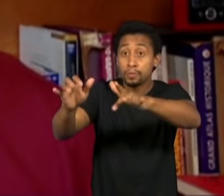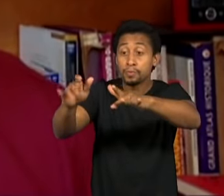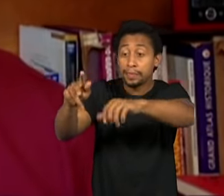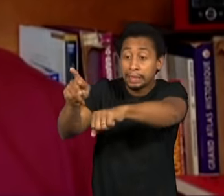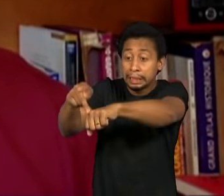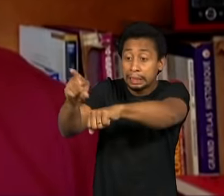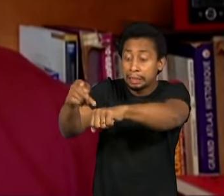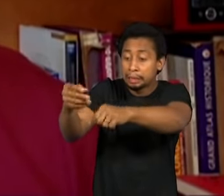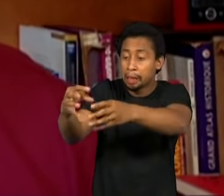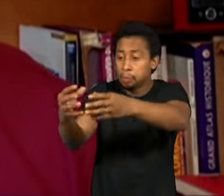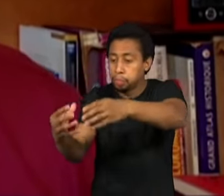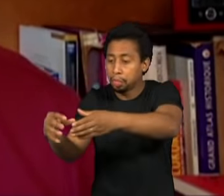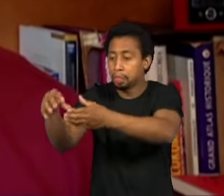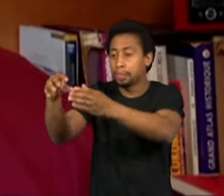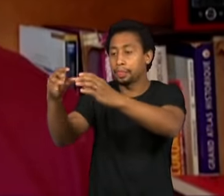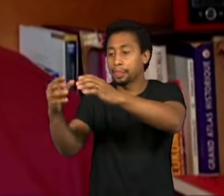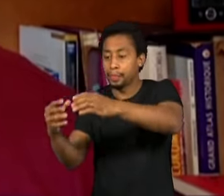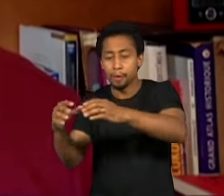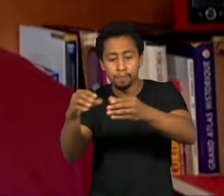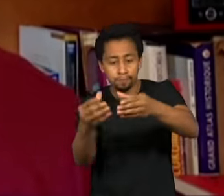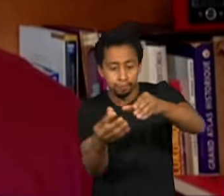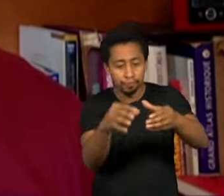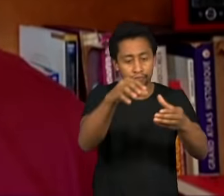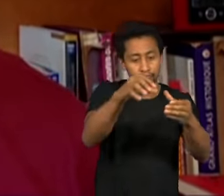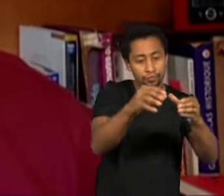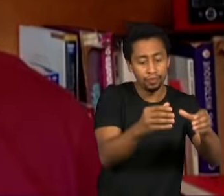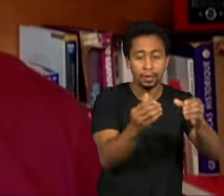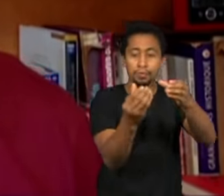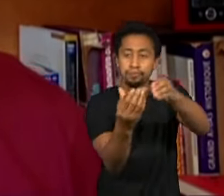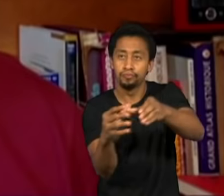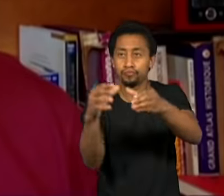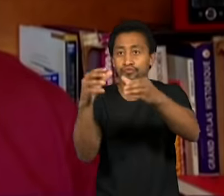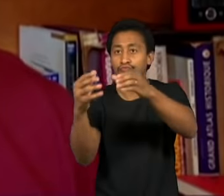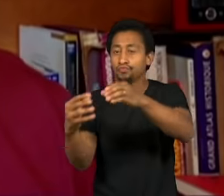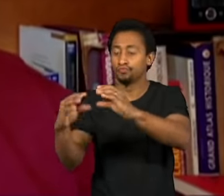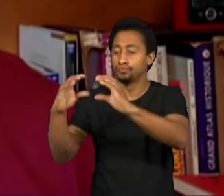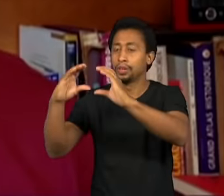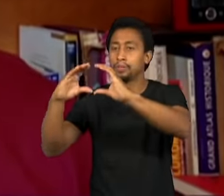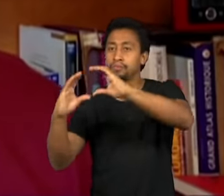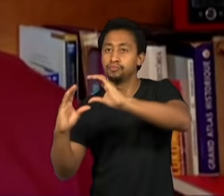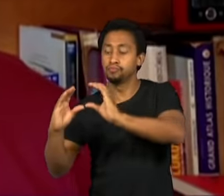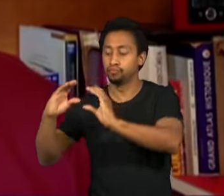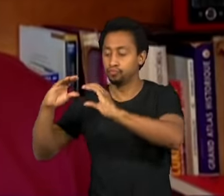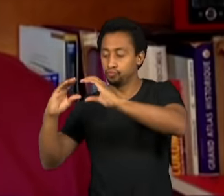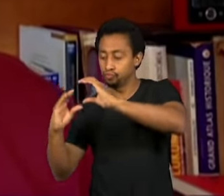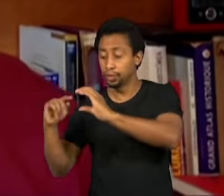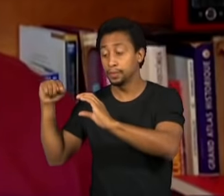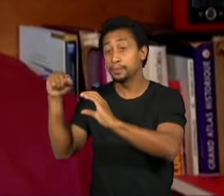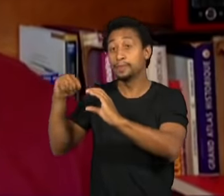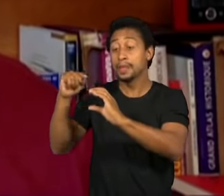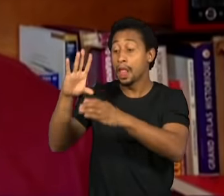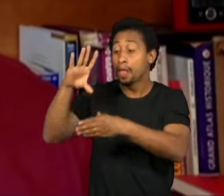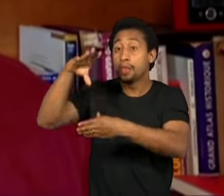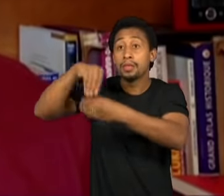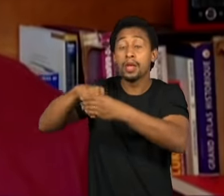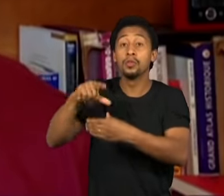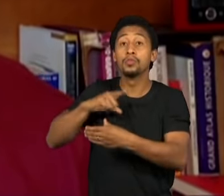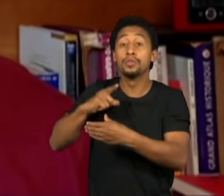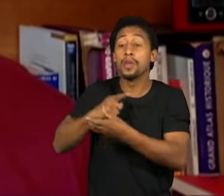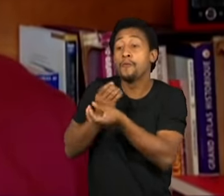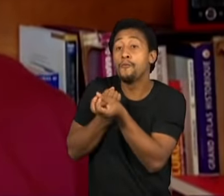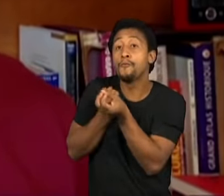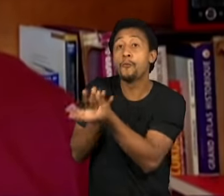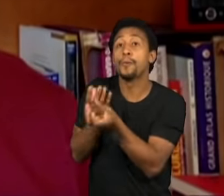planetas. Então, os asteroides são importantes nesse aspecto, ou seja, eles trazem informação sobre a origem do sistema